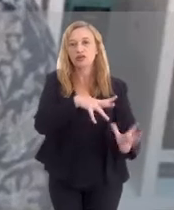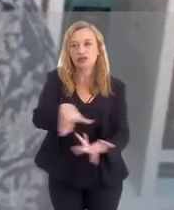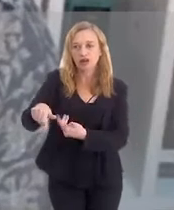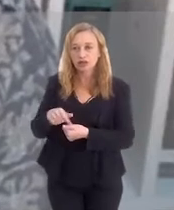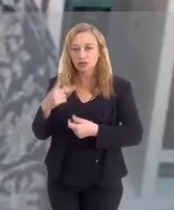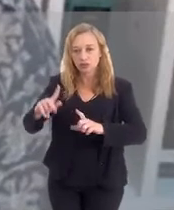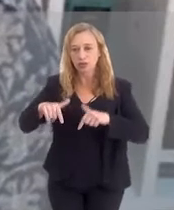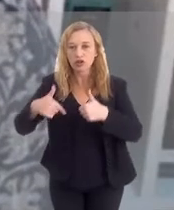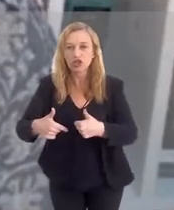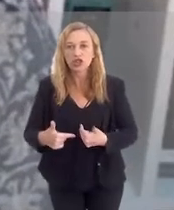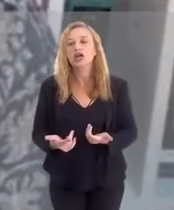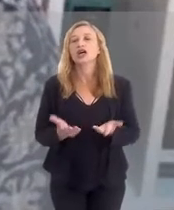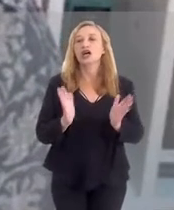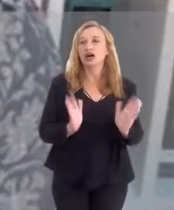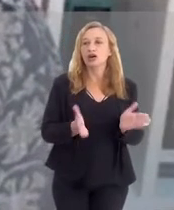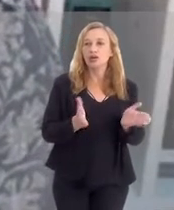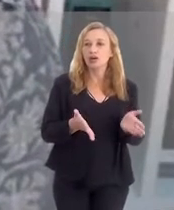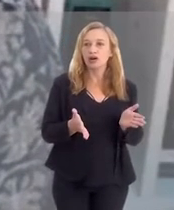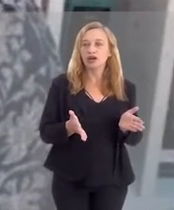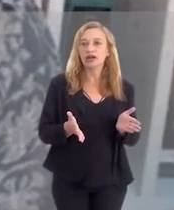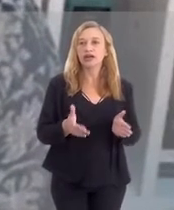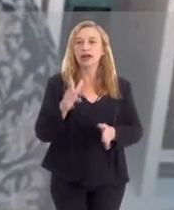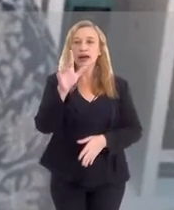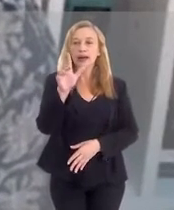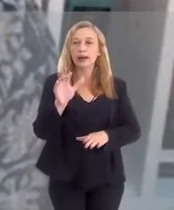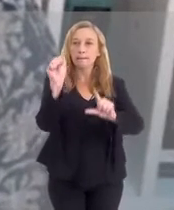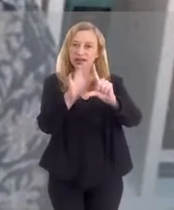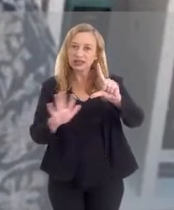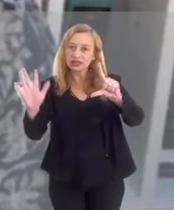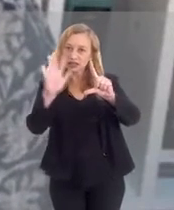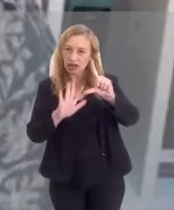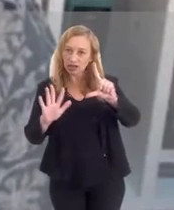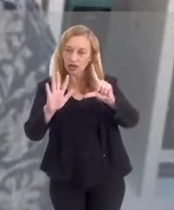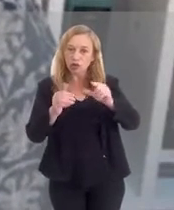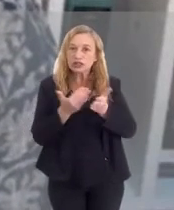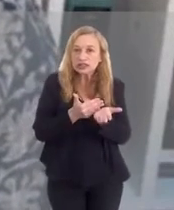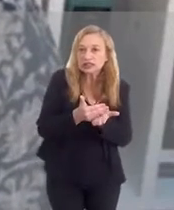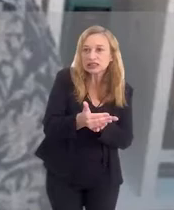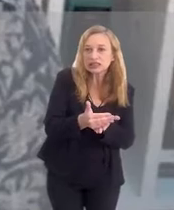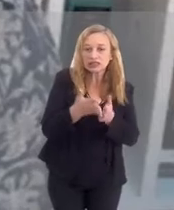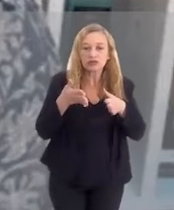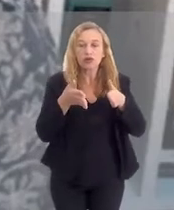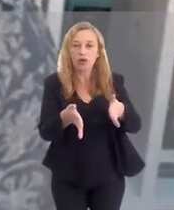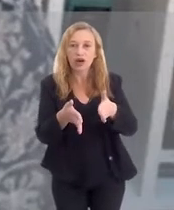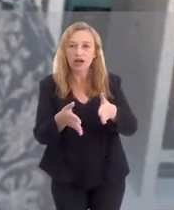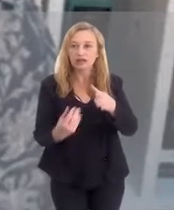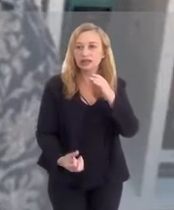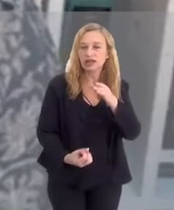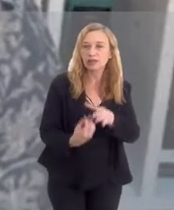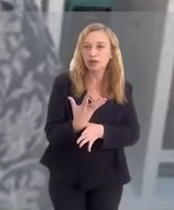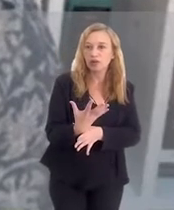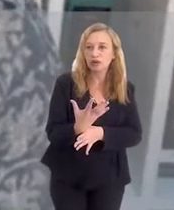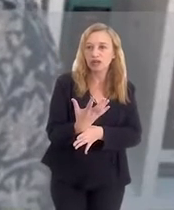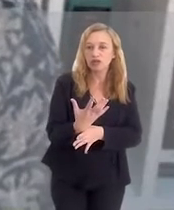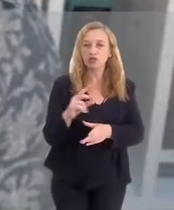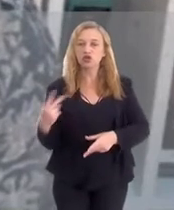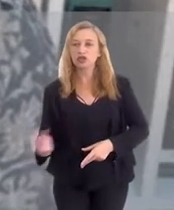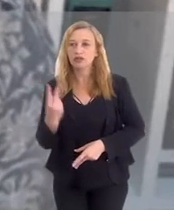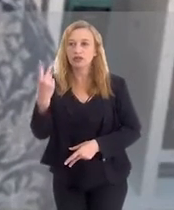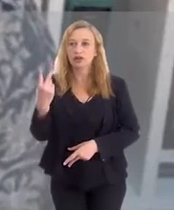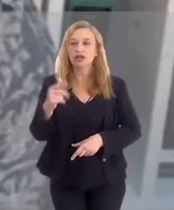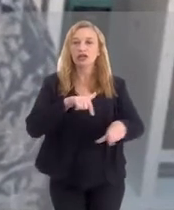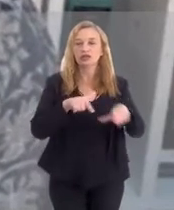de sua atuação. Atualmente, ela funciona como uma plataforma de iniciativas centradas na promoção e